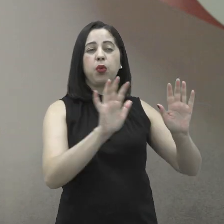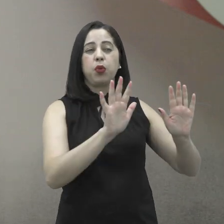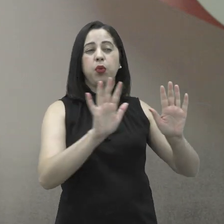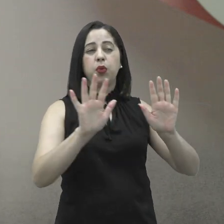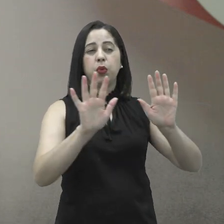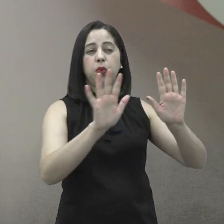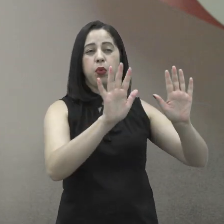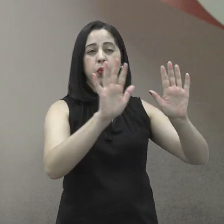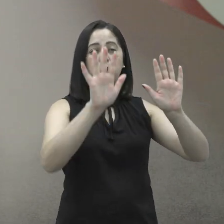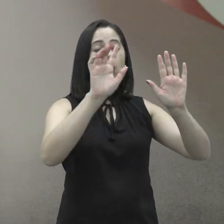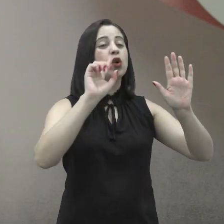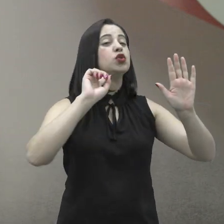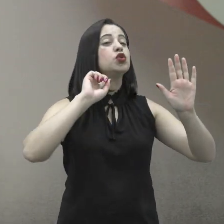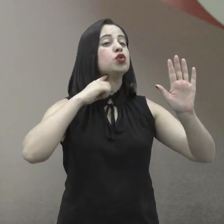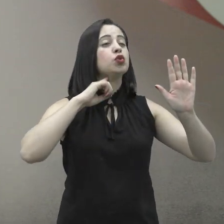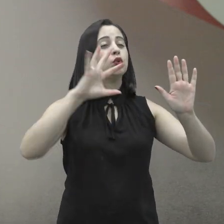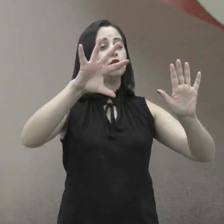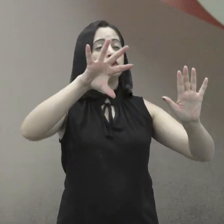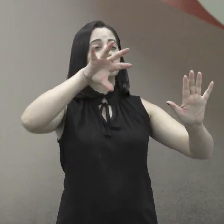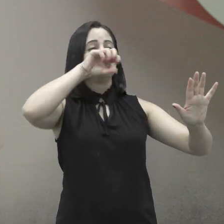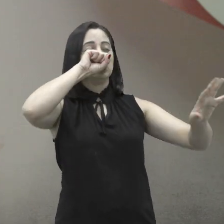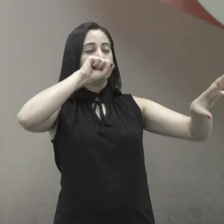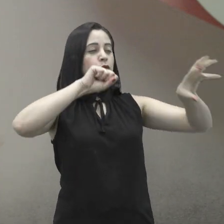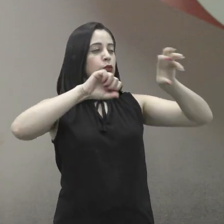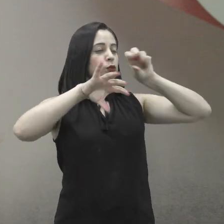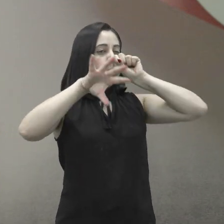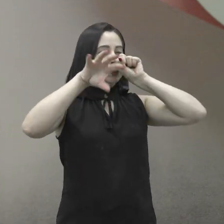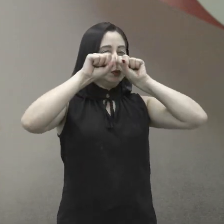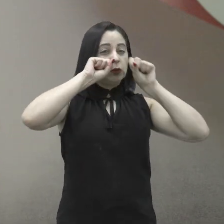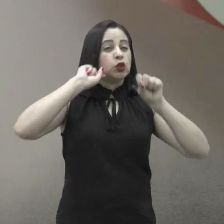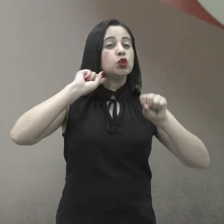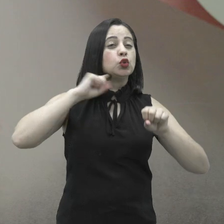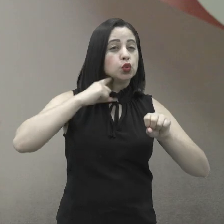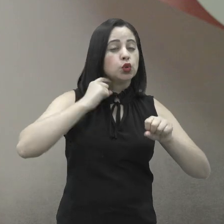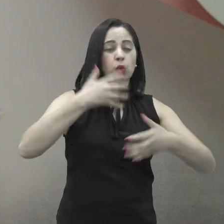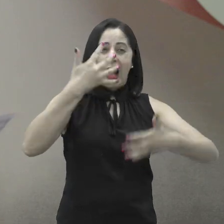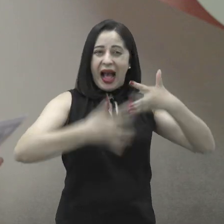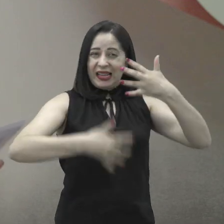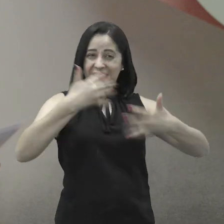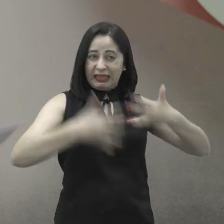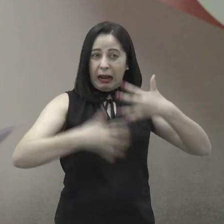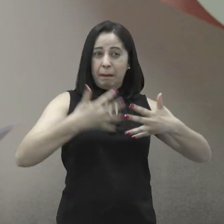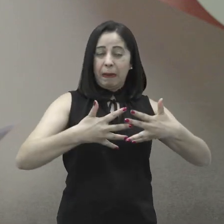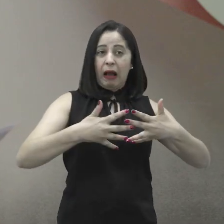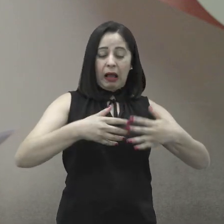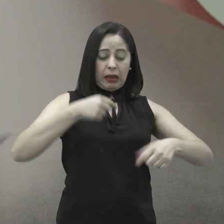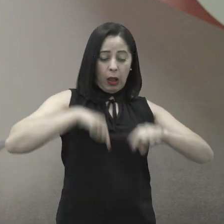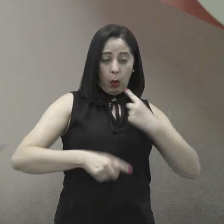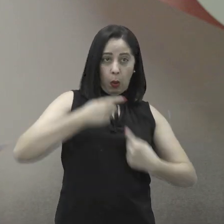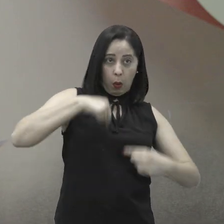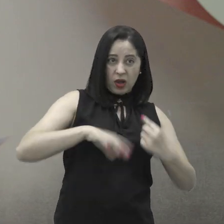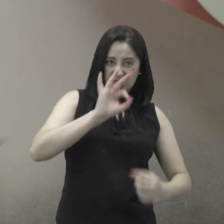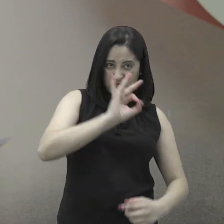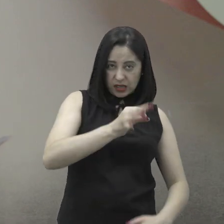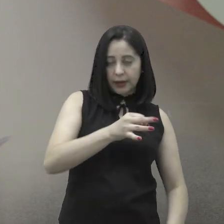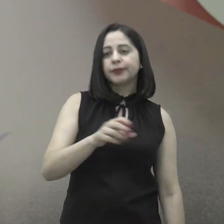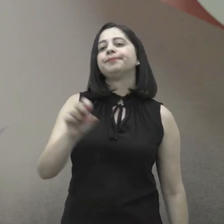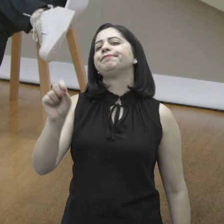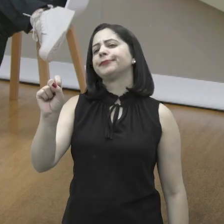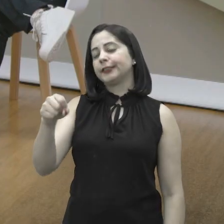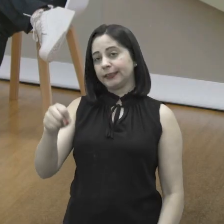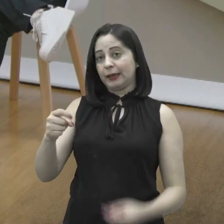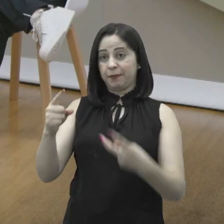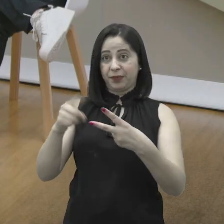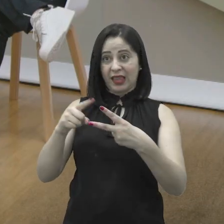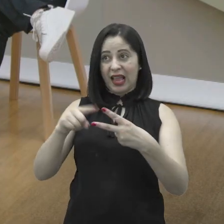vilã. Atrapalha muito o nosso sistema respiratório, não é mesmo? Com certeza. Então, a poluição ela tem dois papéis muito importantes, né?